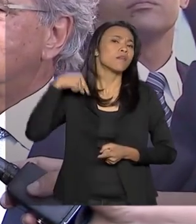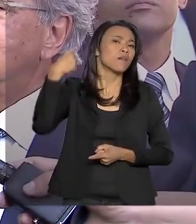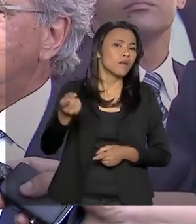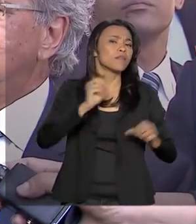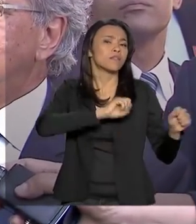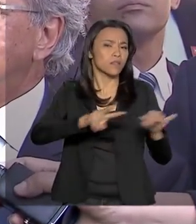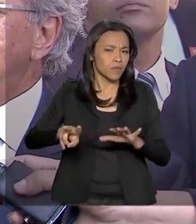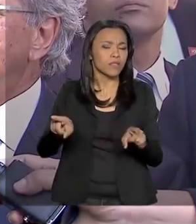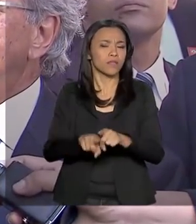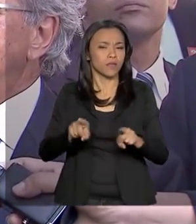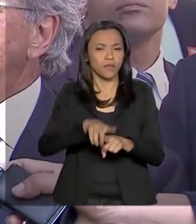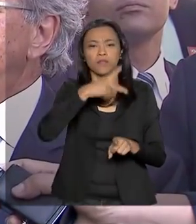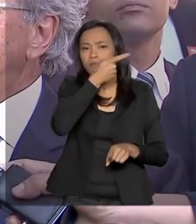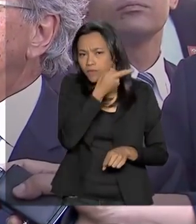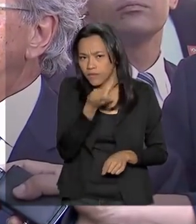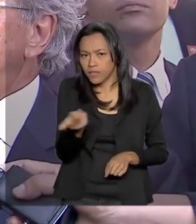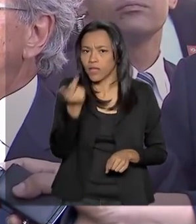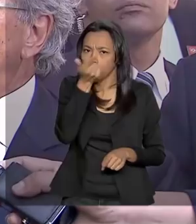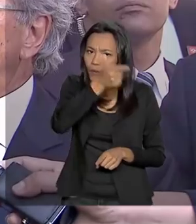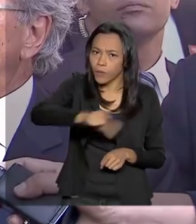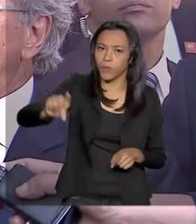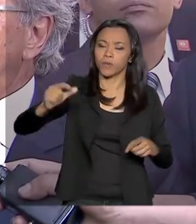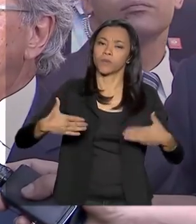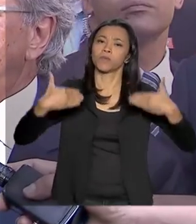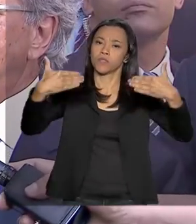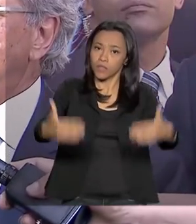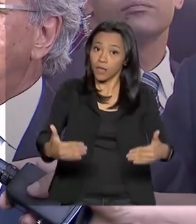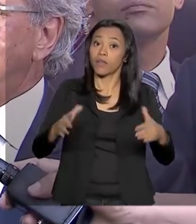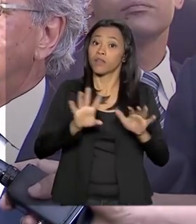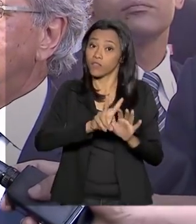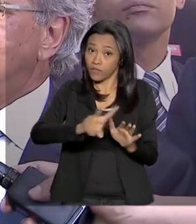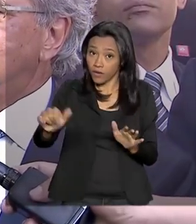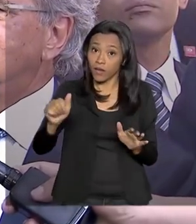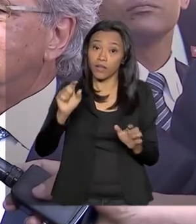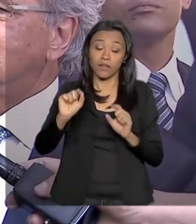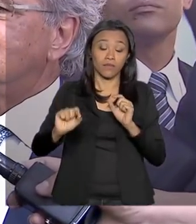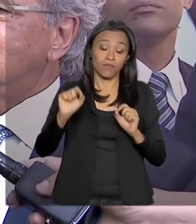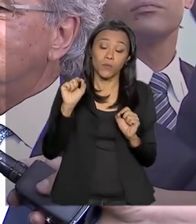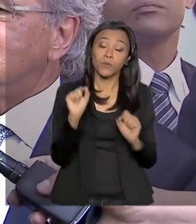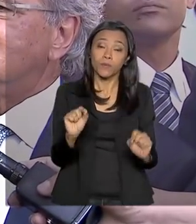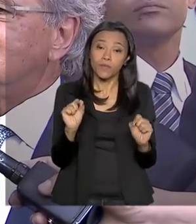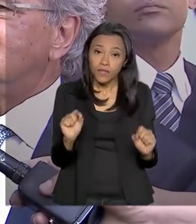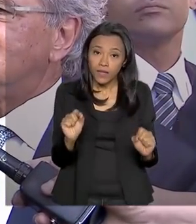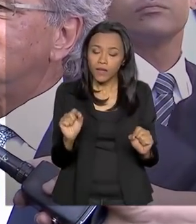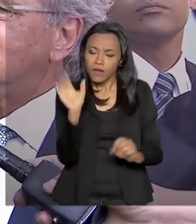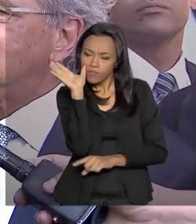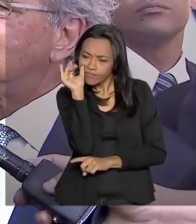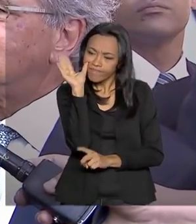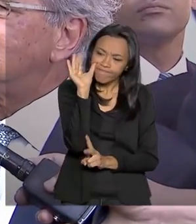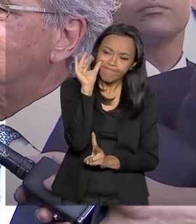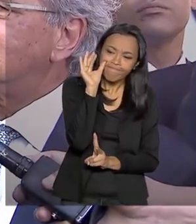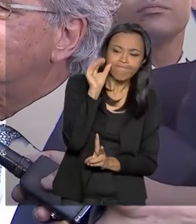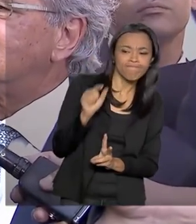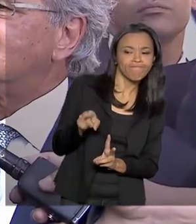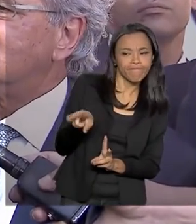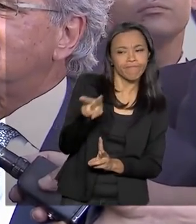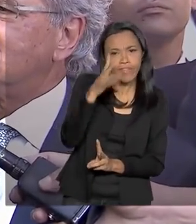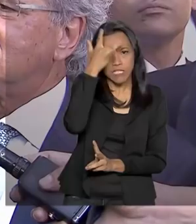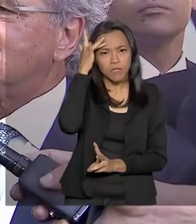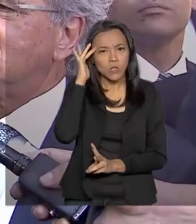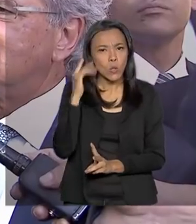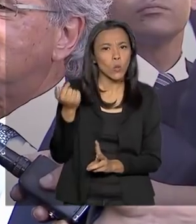outro ministério e estaremos fazendo essa incursão por aqui para exatamente olhar os funcionários, servidores,